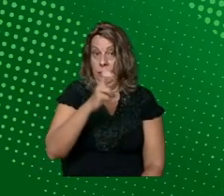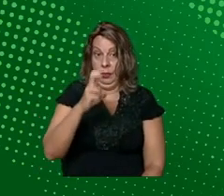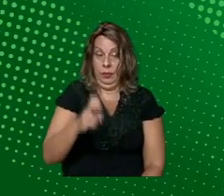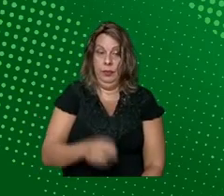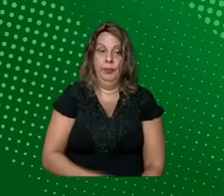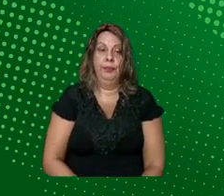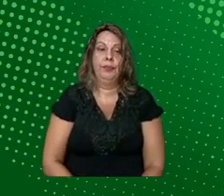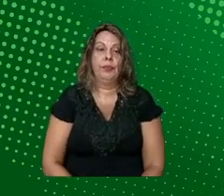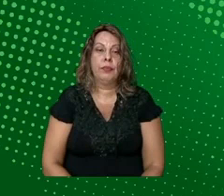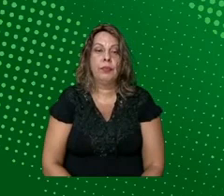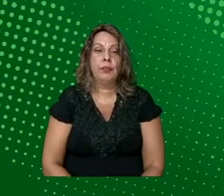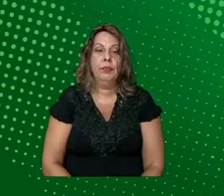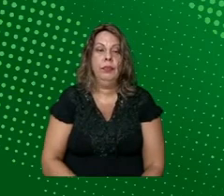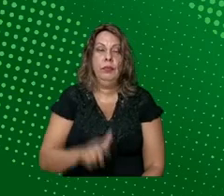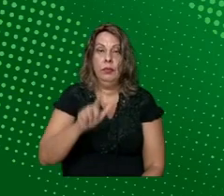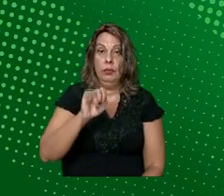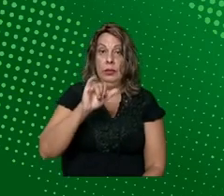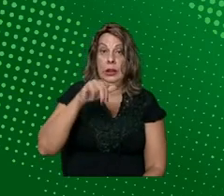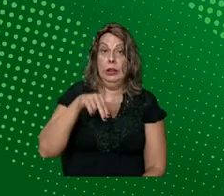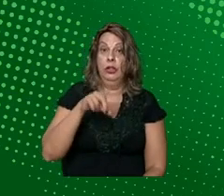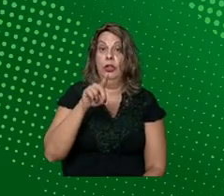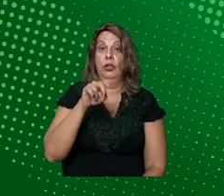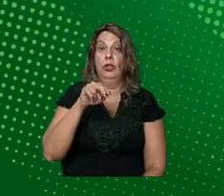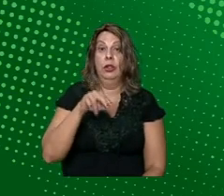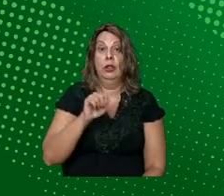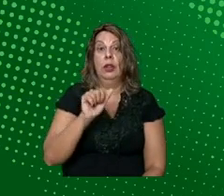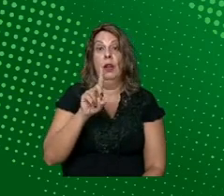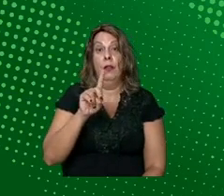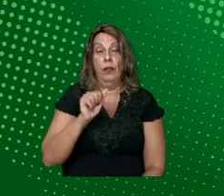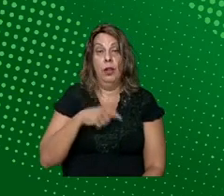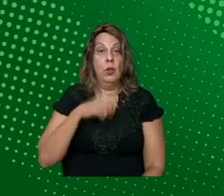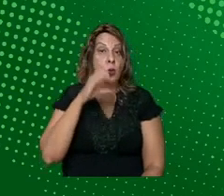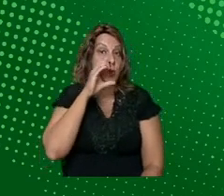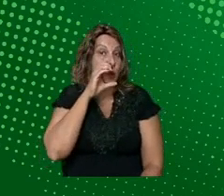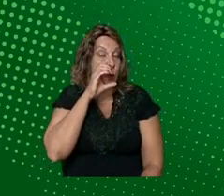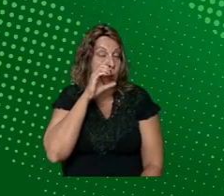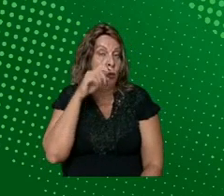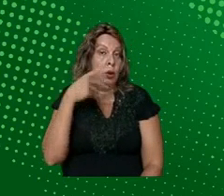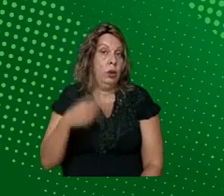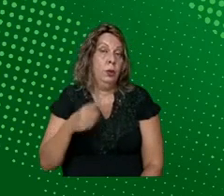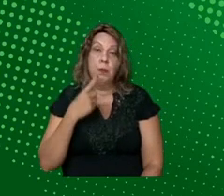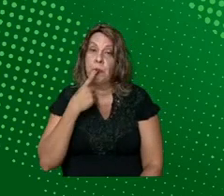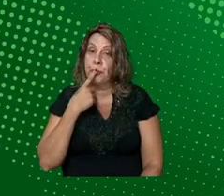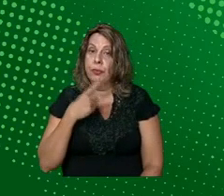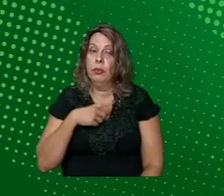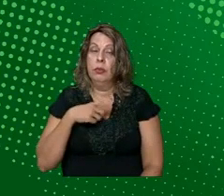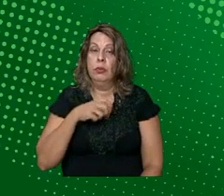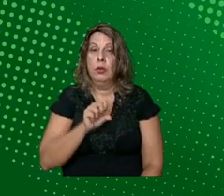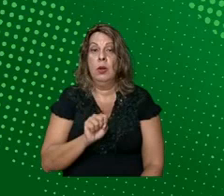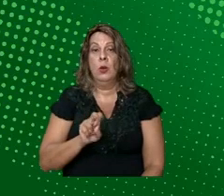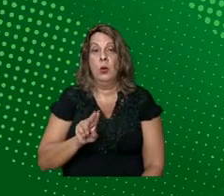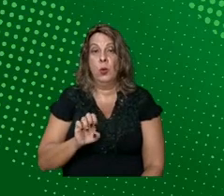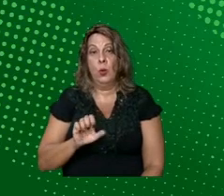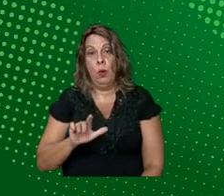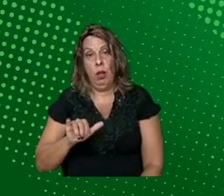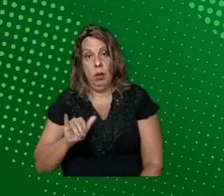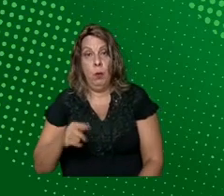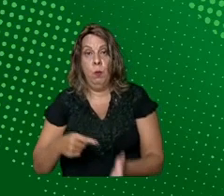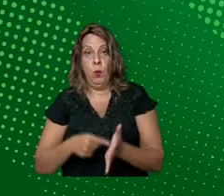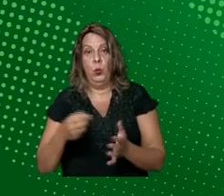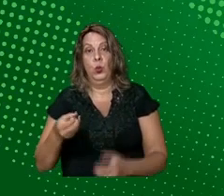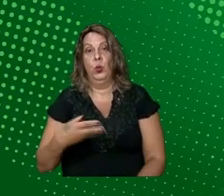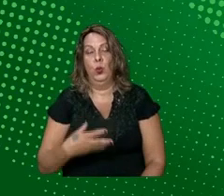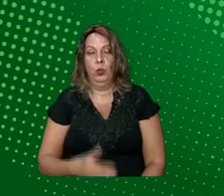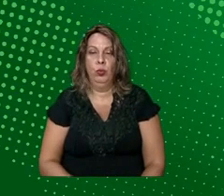1955555, 1955555, Lindinalva dos Santos, lá de Socorro, aqui pertinho. A Suelen da Regional Ponto Novo foi a pé